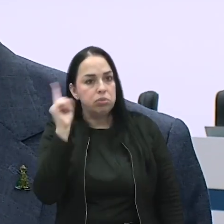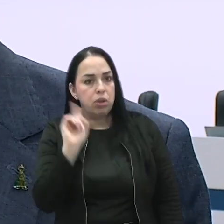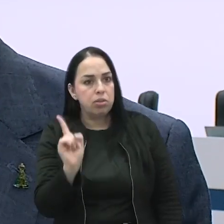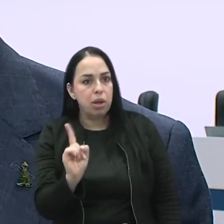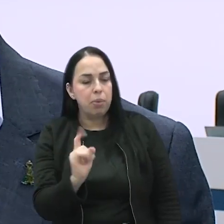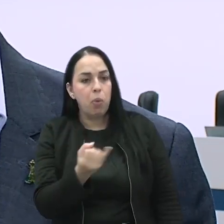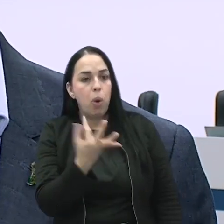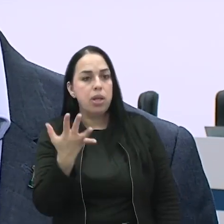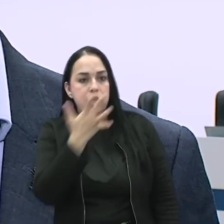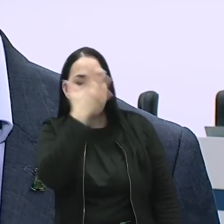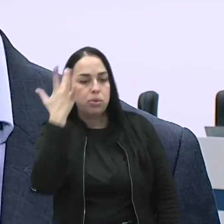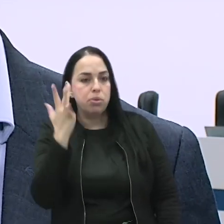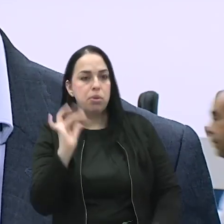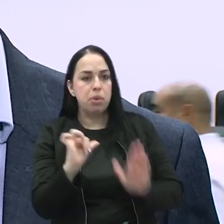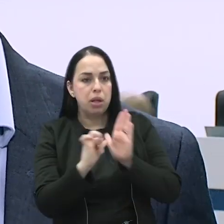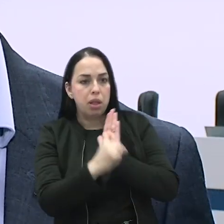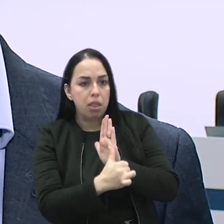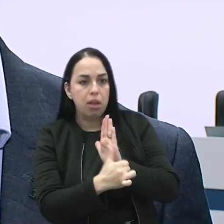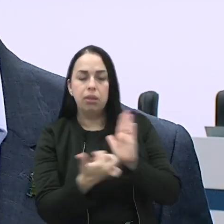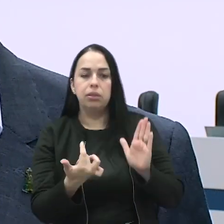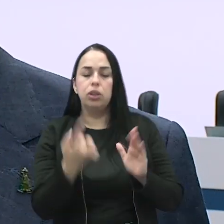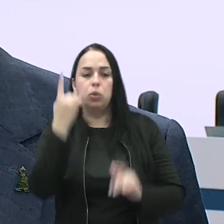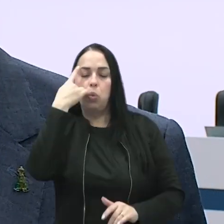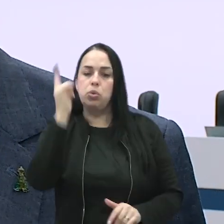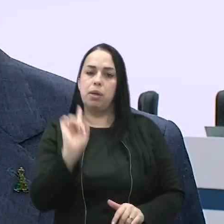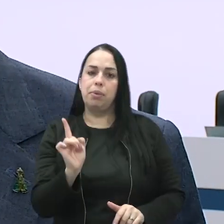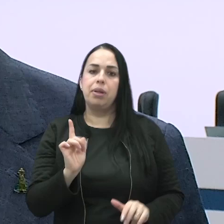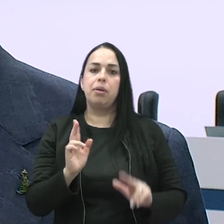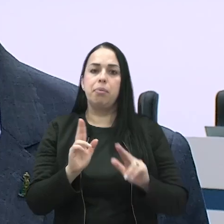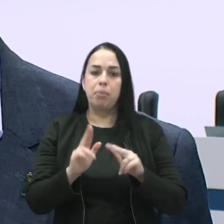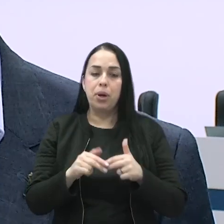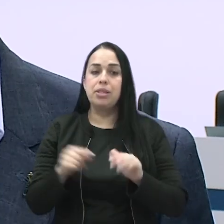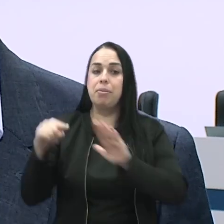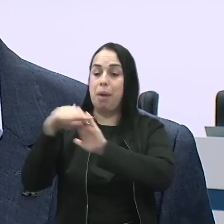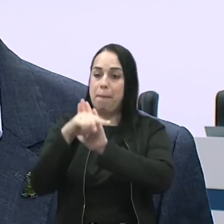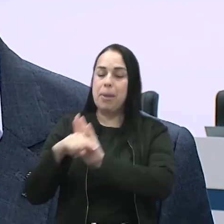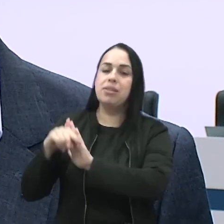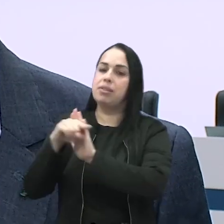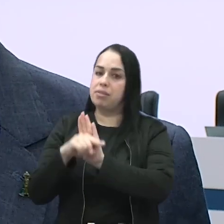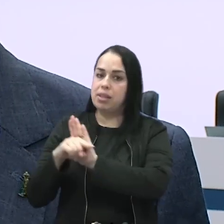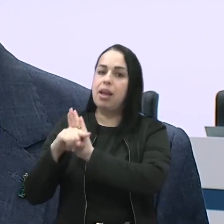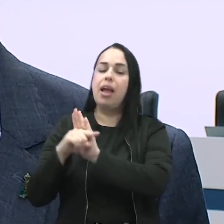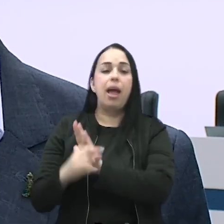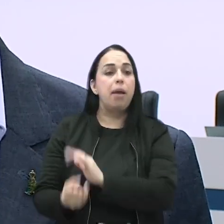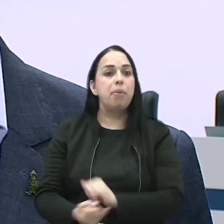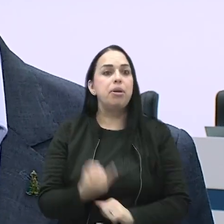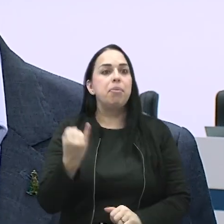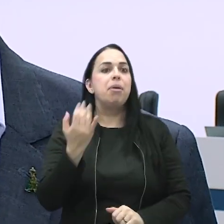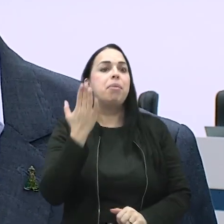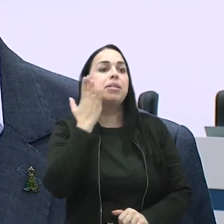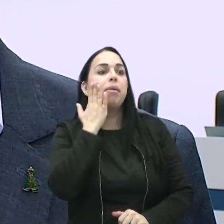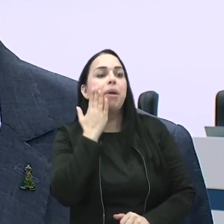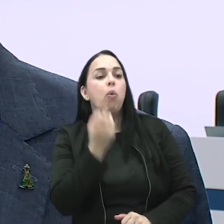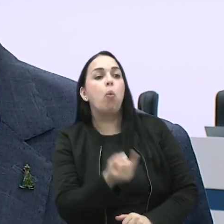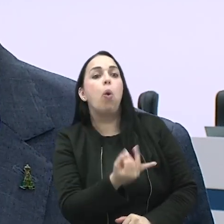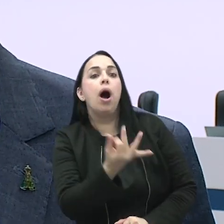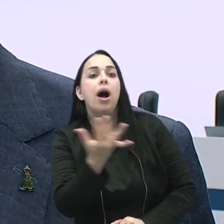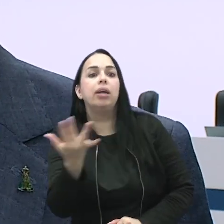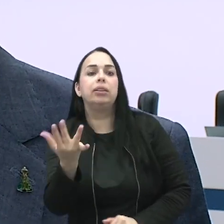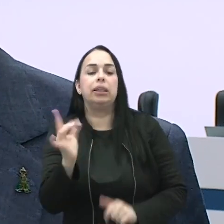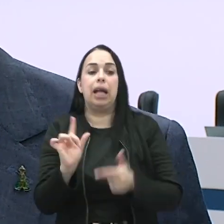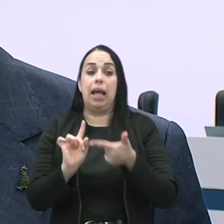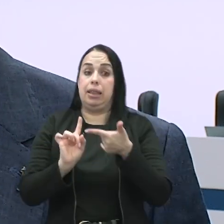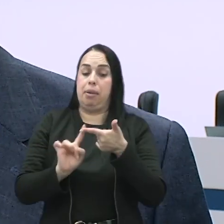quantas pessoas sofrem dessa síndrome na nossa cidade. Então, fazer um censo é importante para saber qual o caminho que a gente